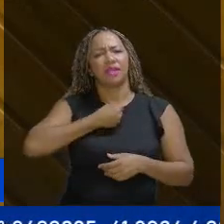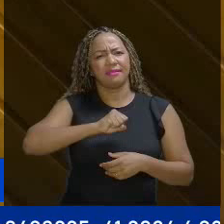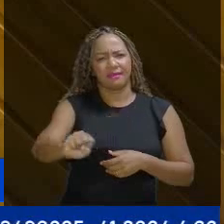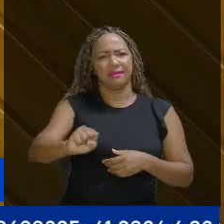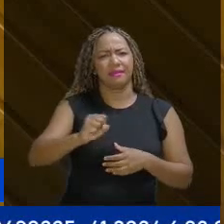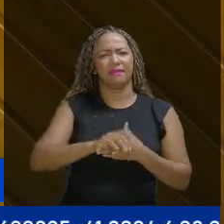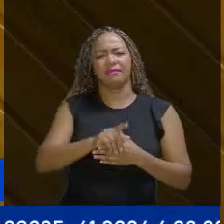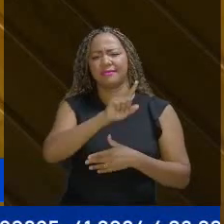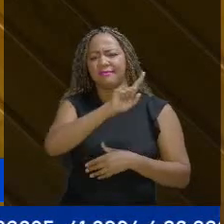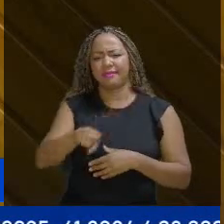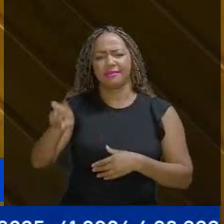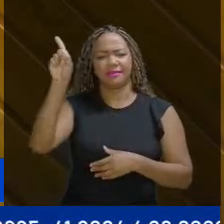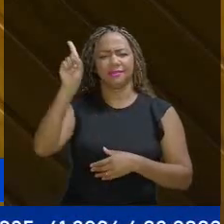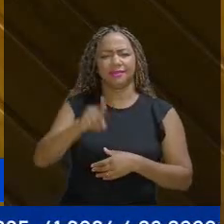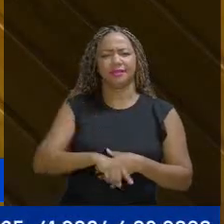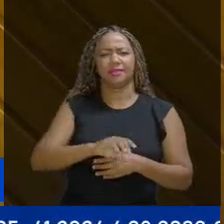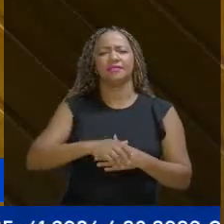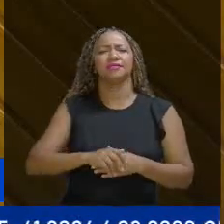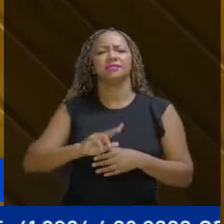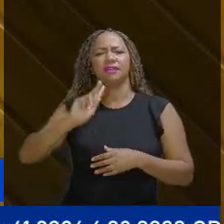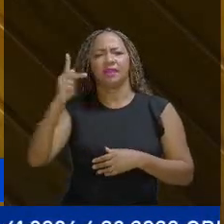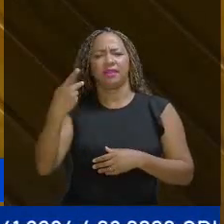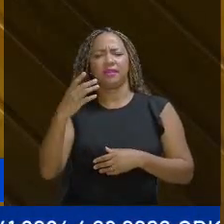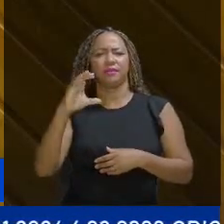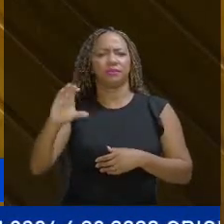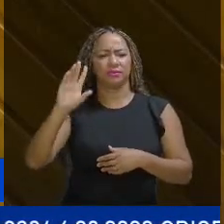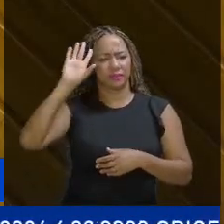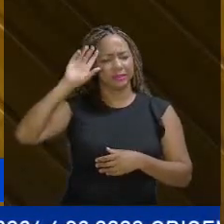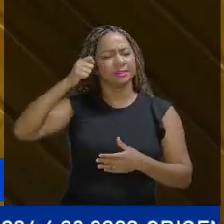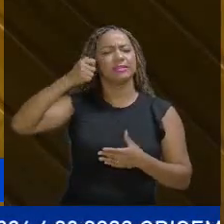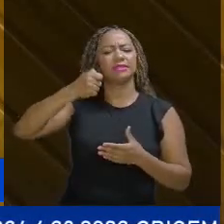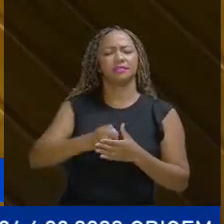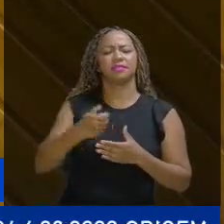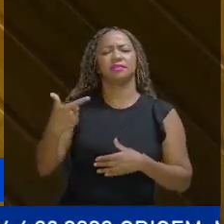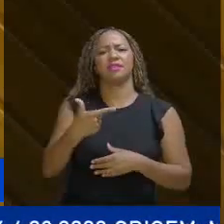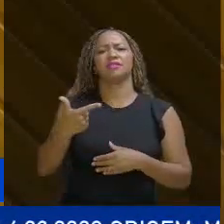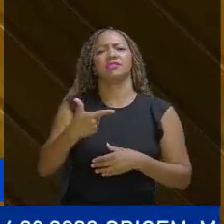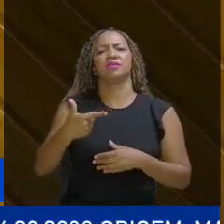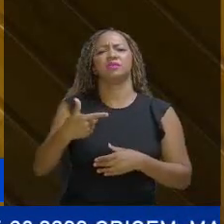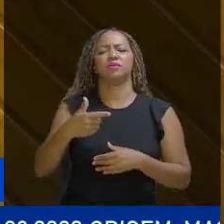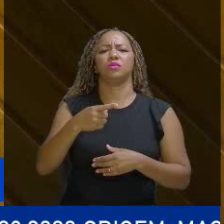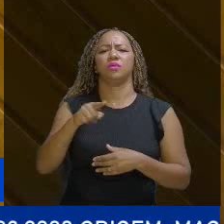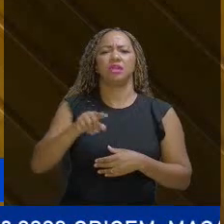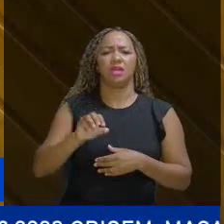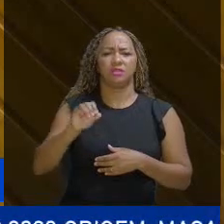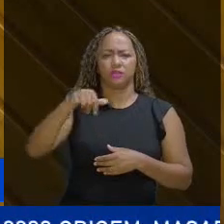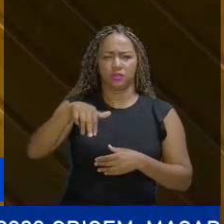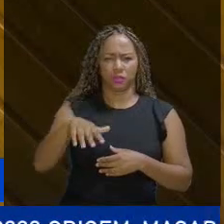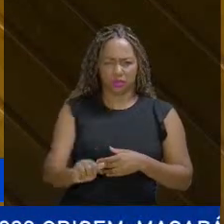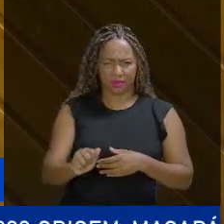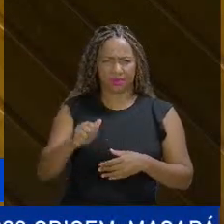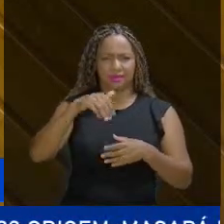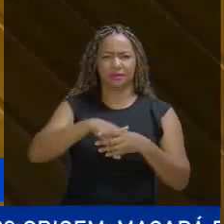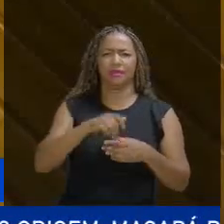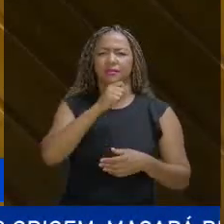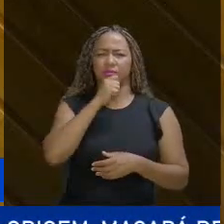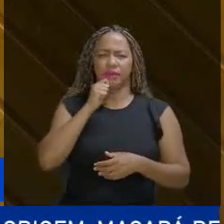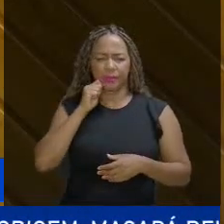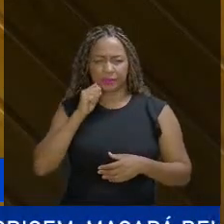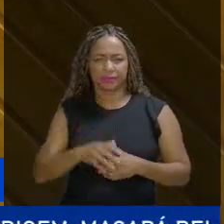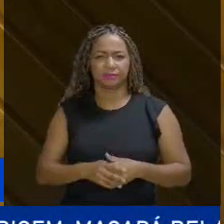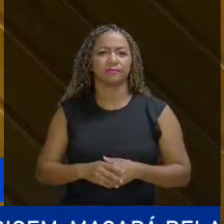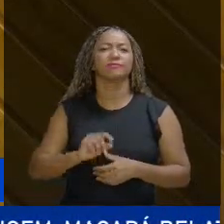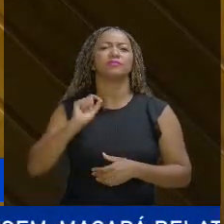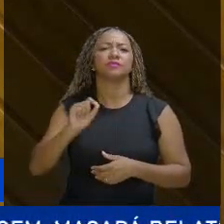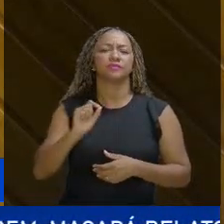a nulidade absoluta da decisão da segunda zona eleitoral aqui de Macapá. A